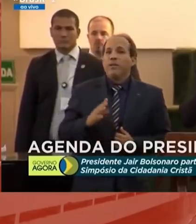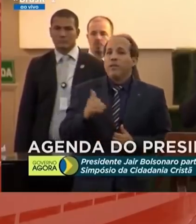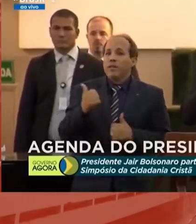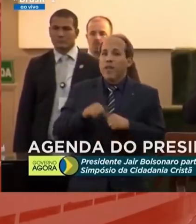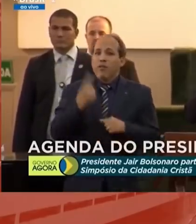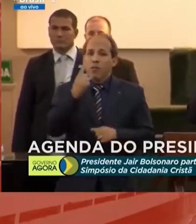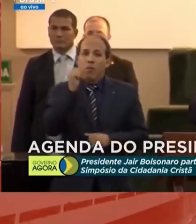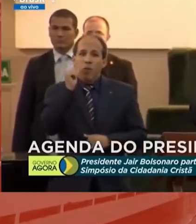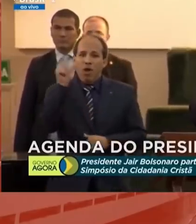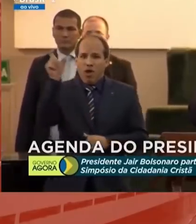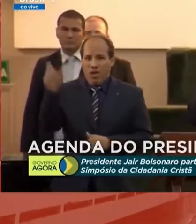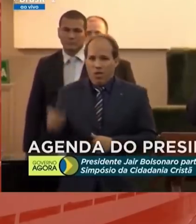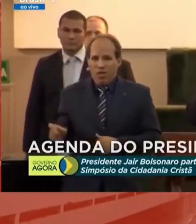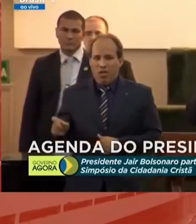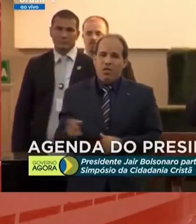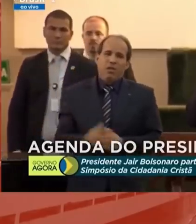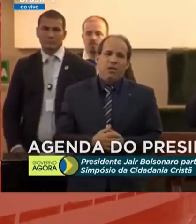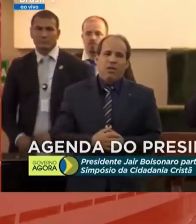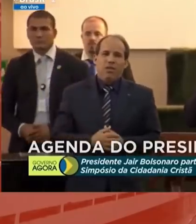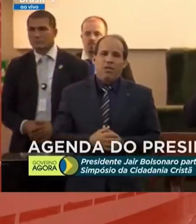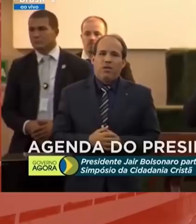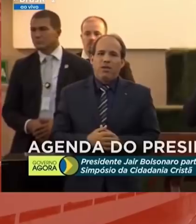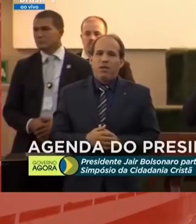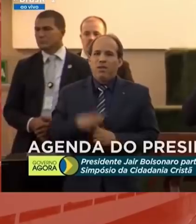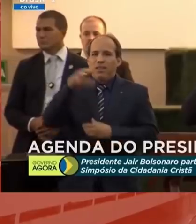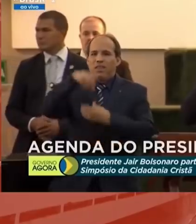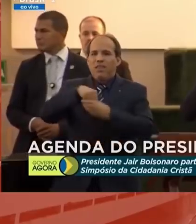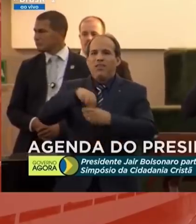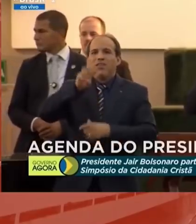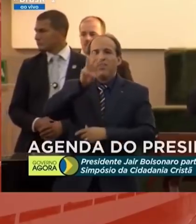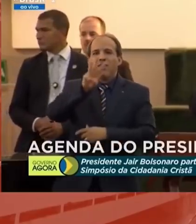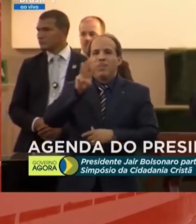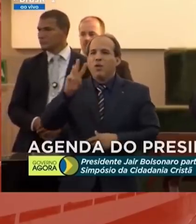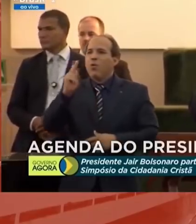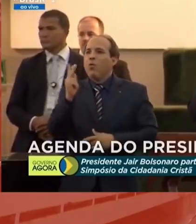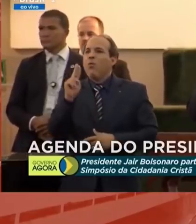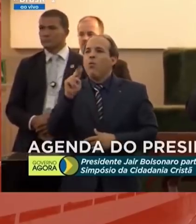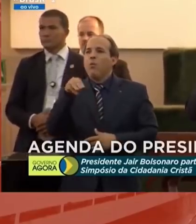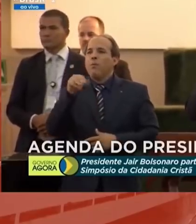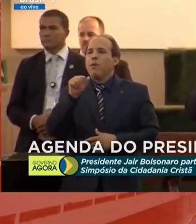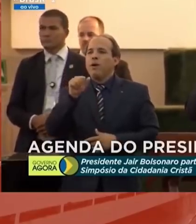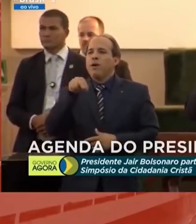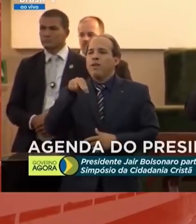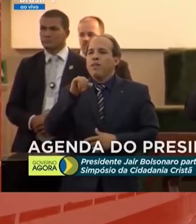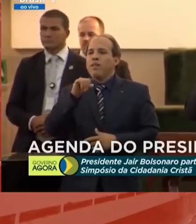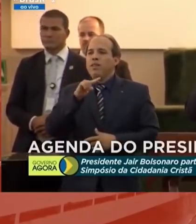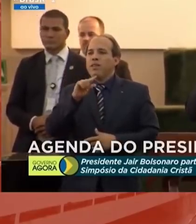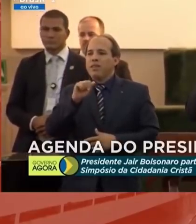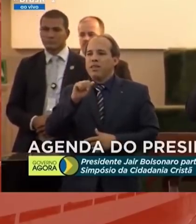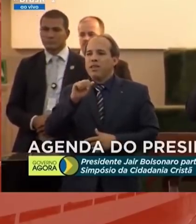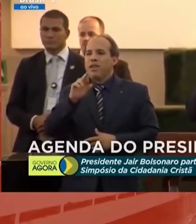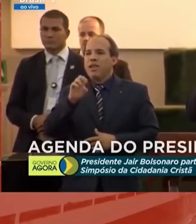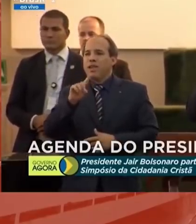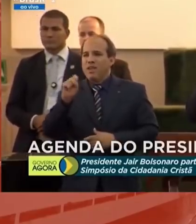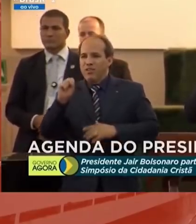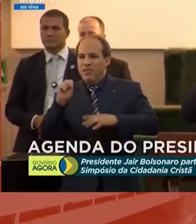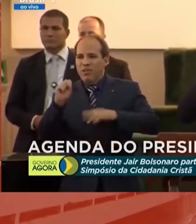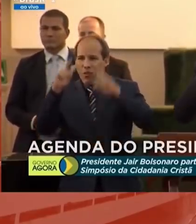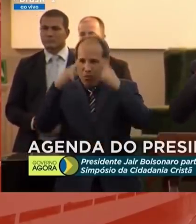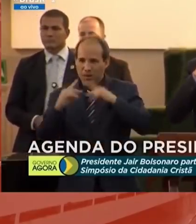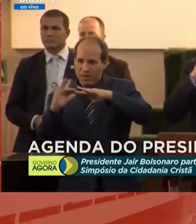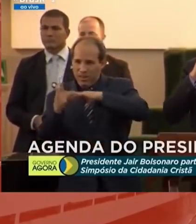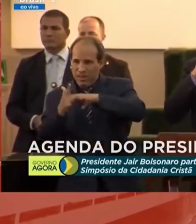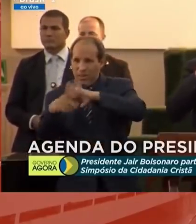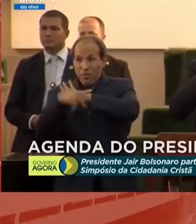Brasileira de Psicologia fez a nossa defesa, né? De que é o transtorno, o desvio. Nós não estávamos incentivando, nós estávamos